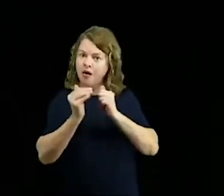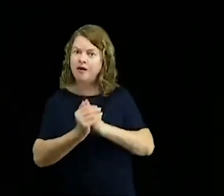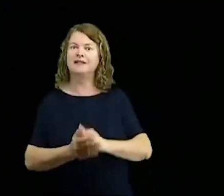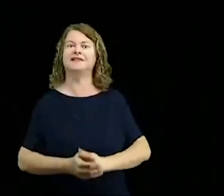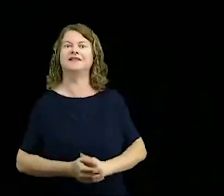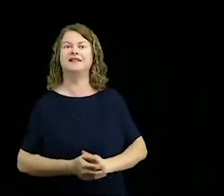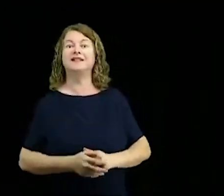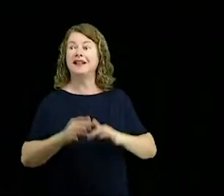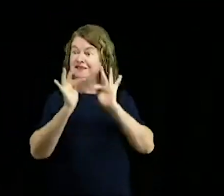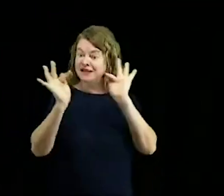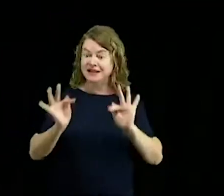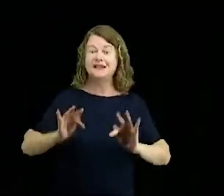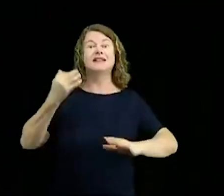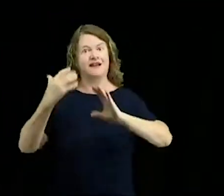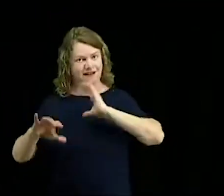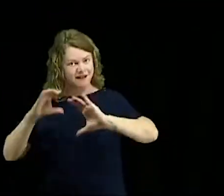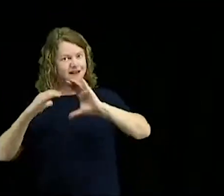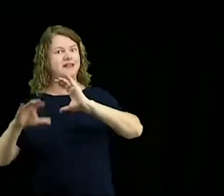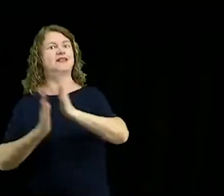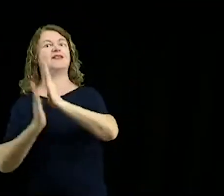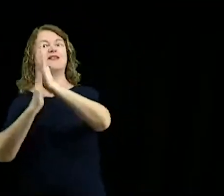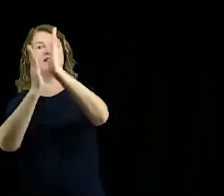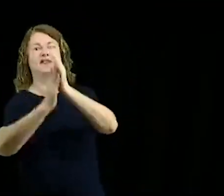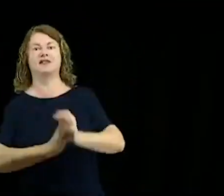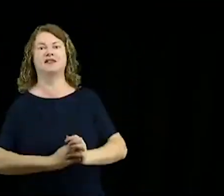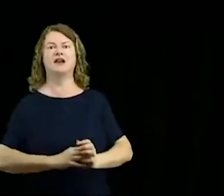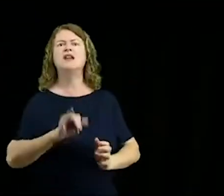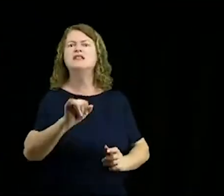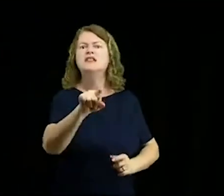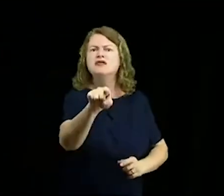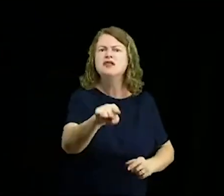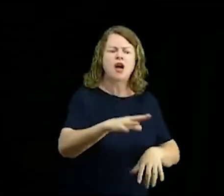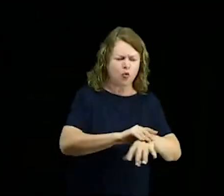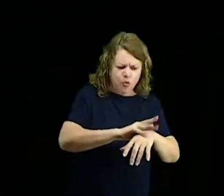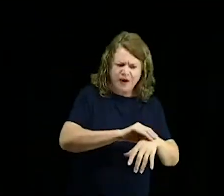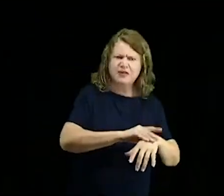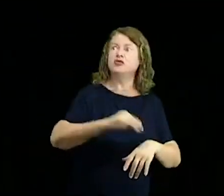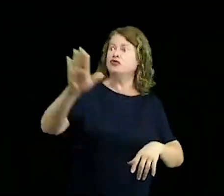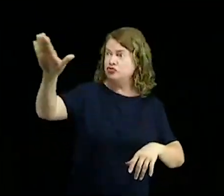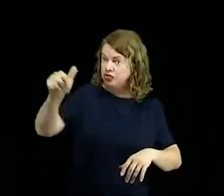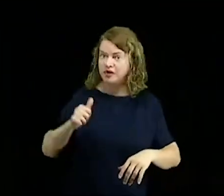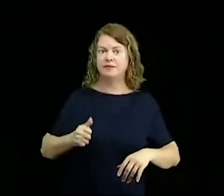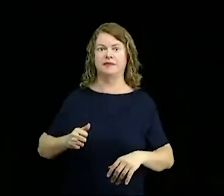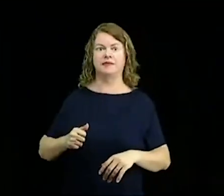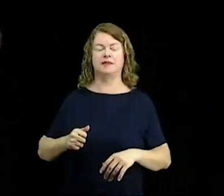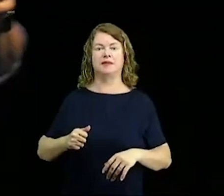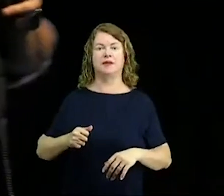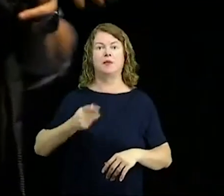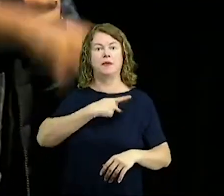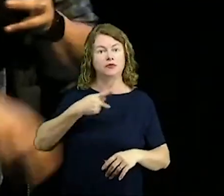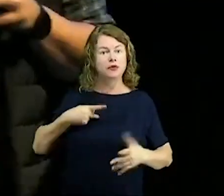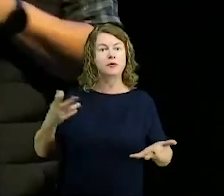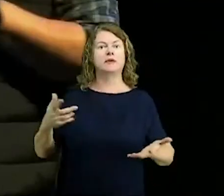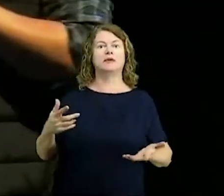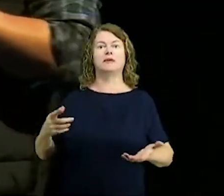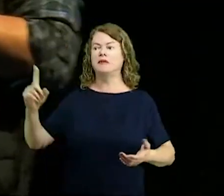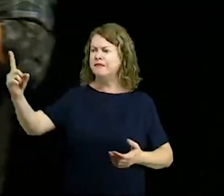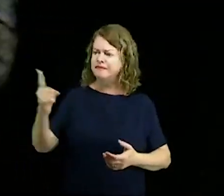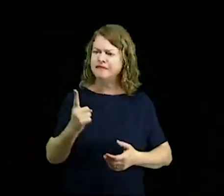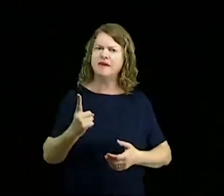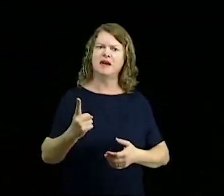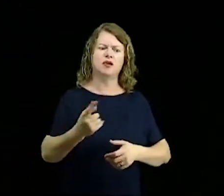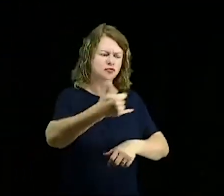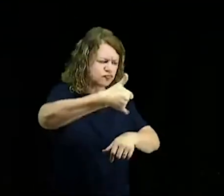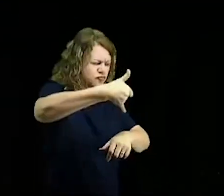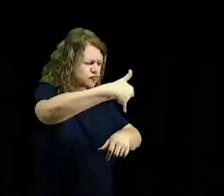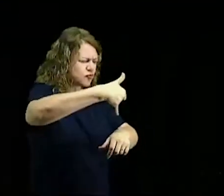feliz. Você está doente, chame os presbíteros, chame os pastores. Eles orarão, eles ungirão com